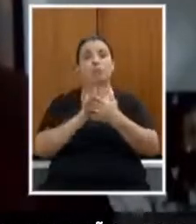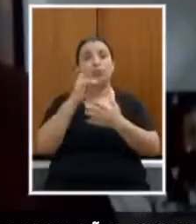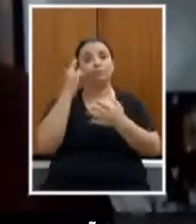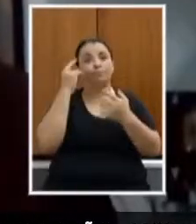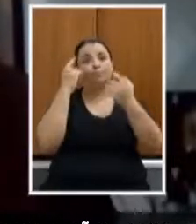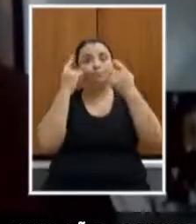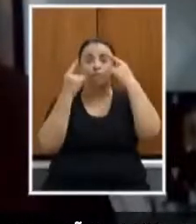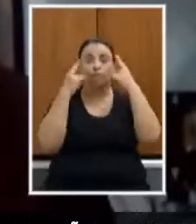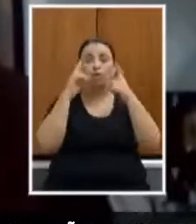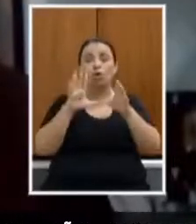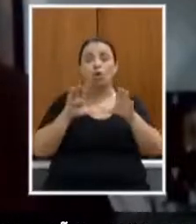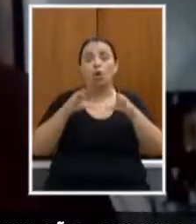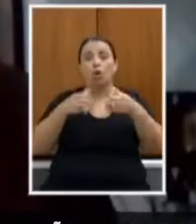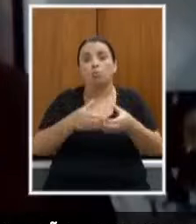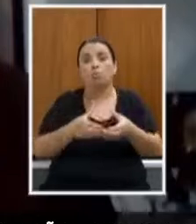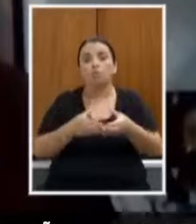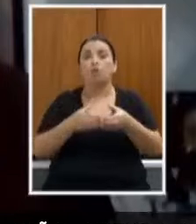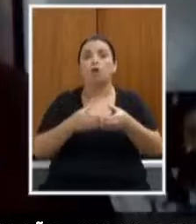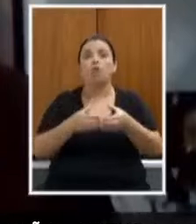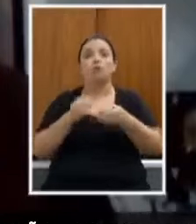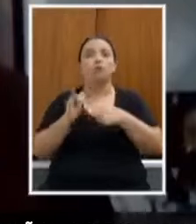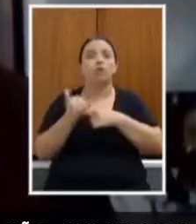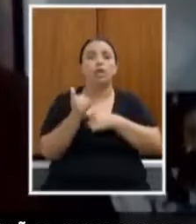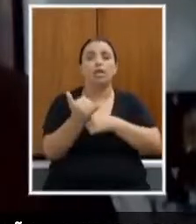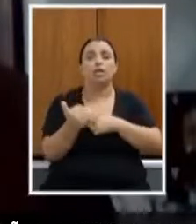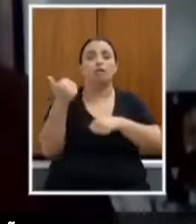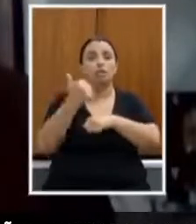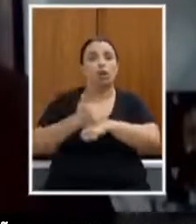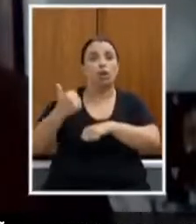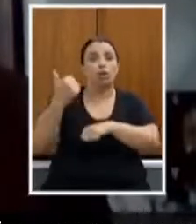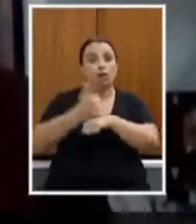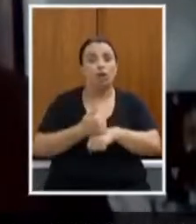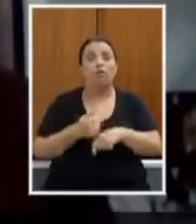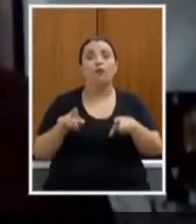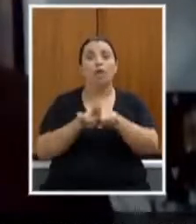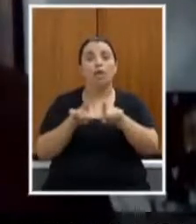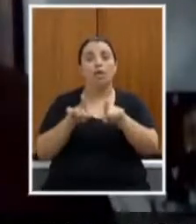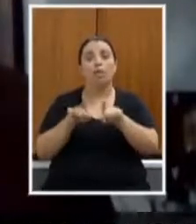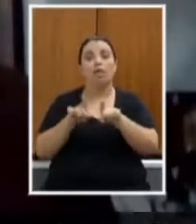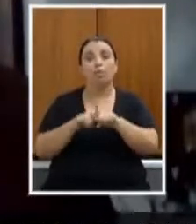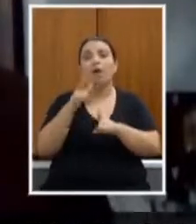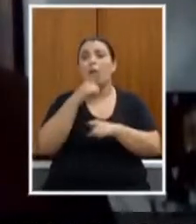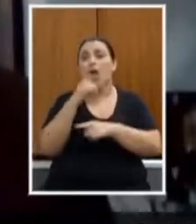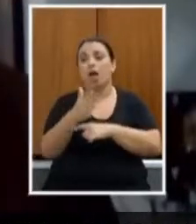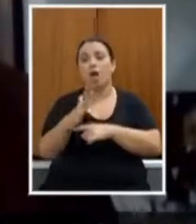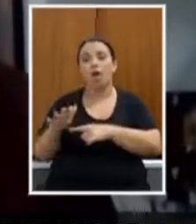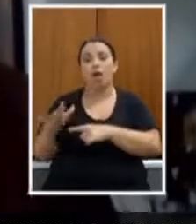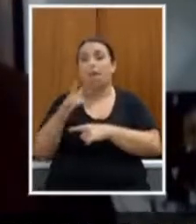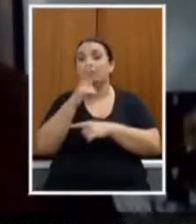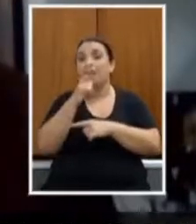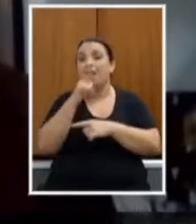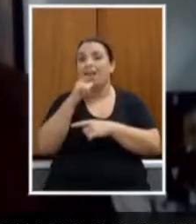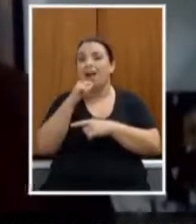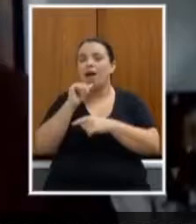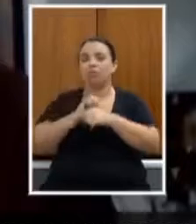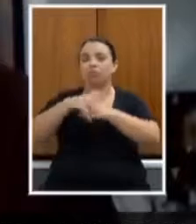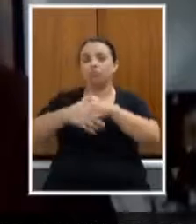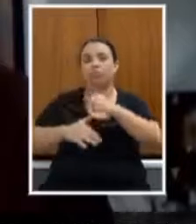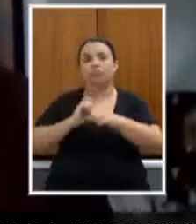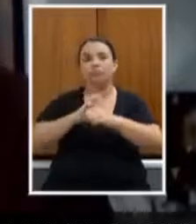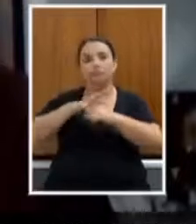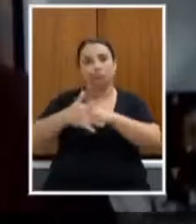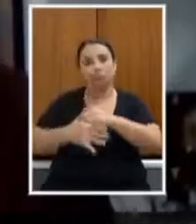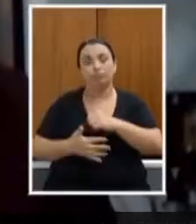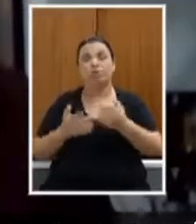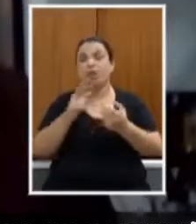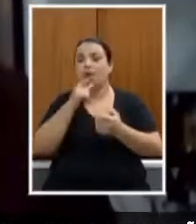da Comissão de Energias Renováveis e Recursos Hídricos. Essa comissão que está dando a oportunidade